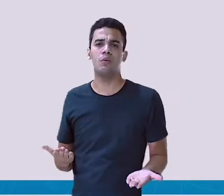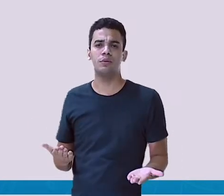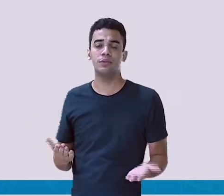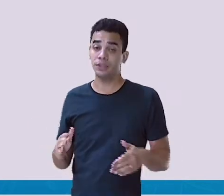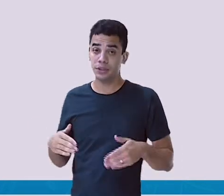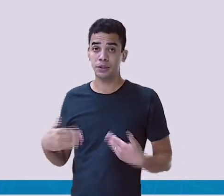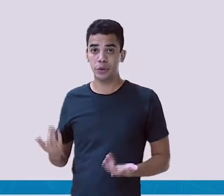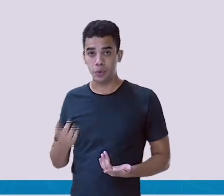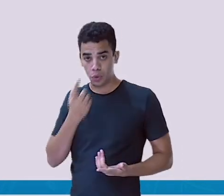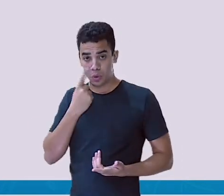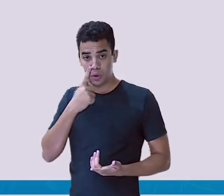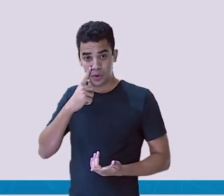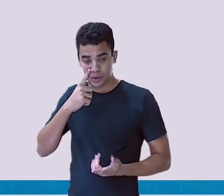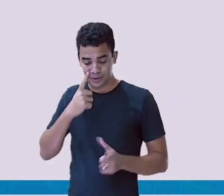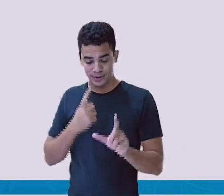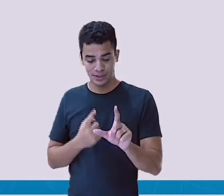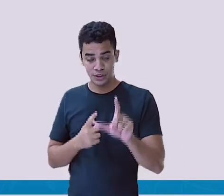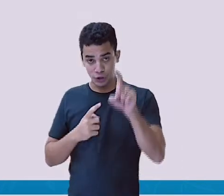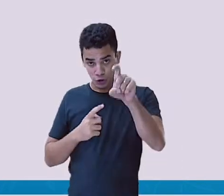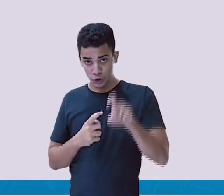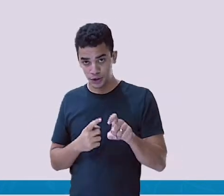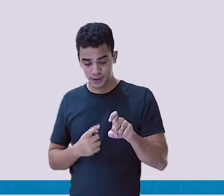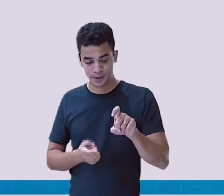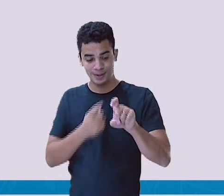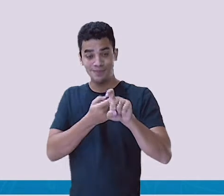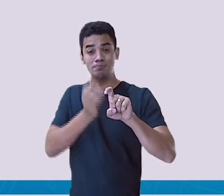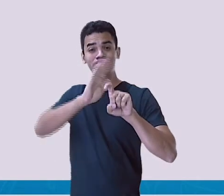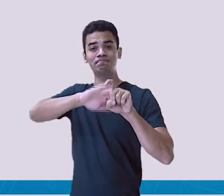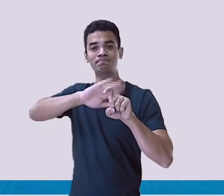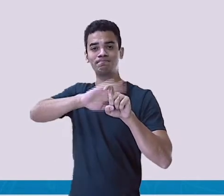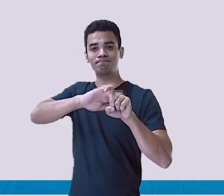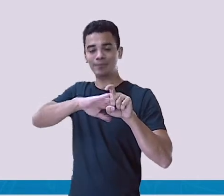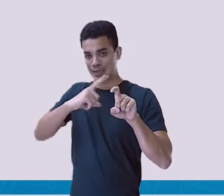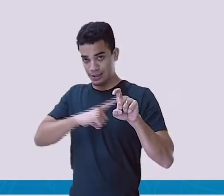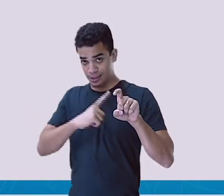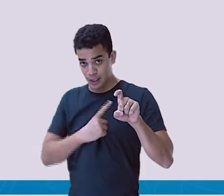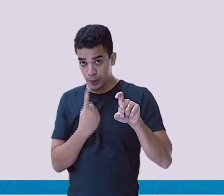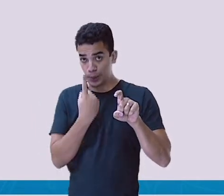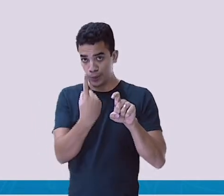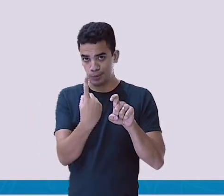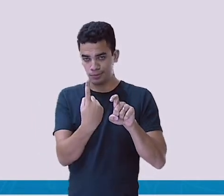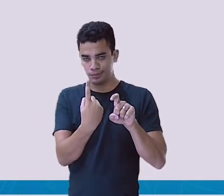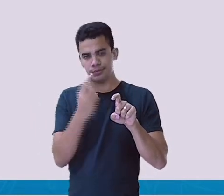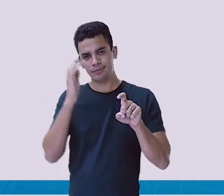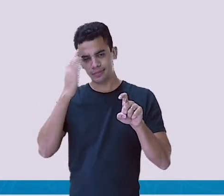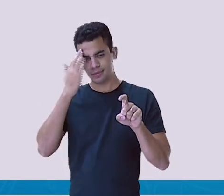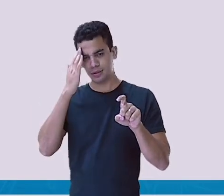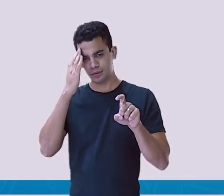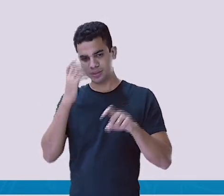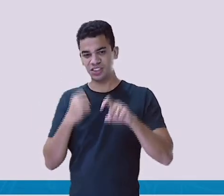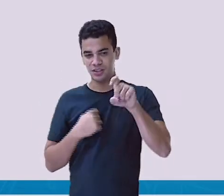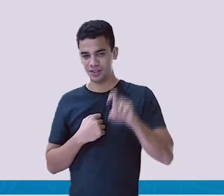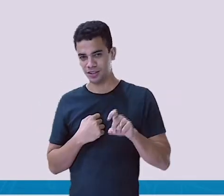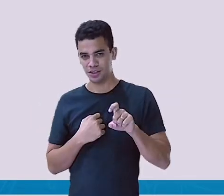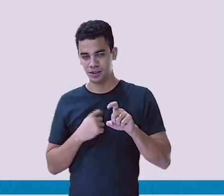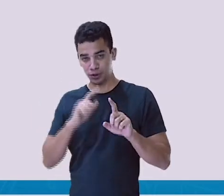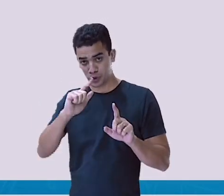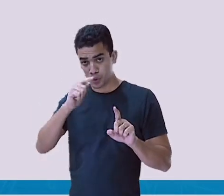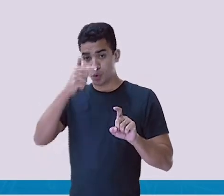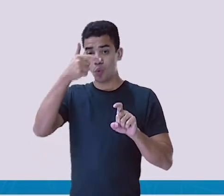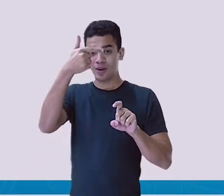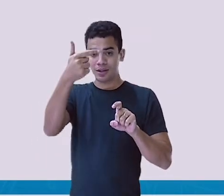tenho 1x ao quadrado. Quem é a parte literal? X ao